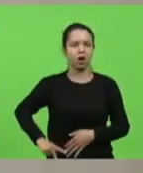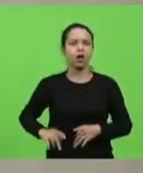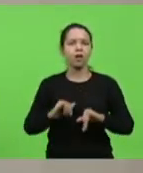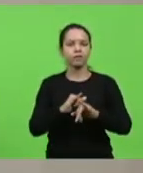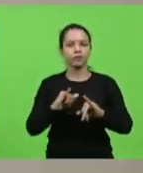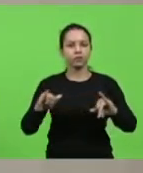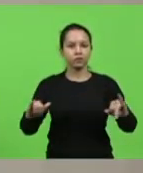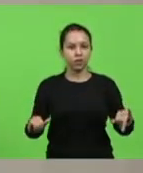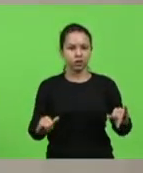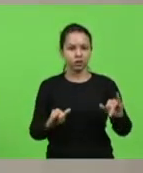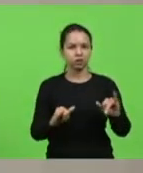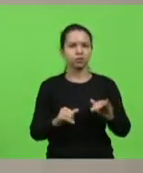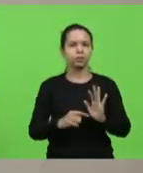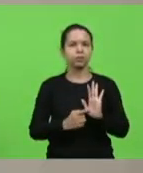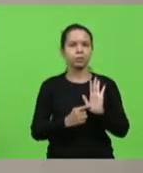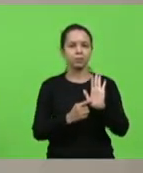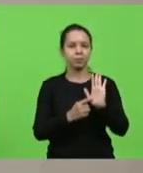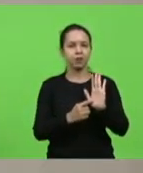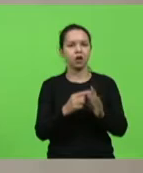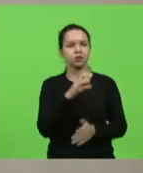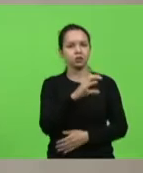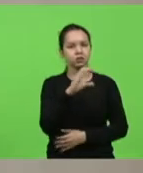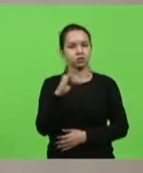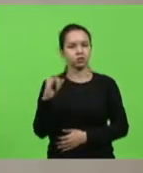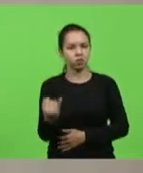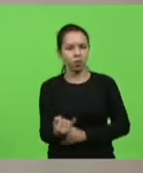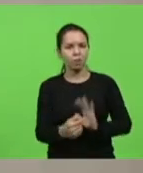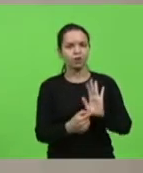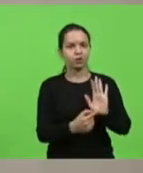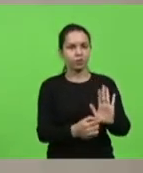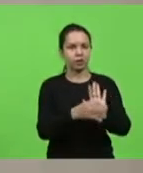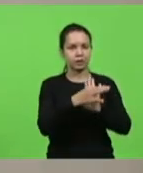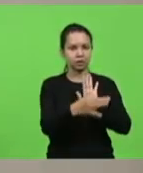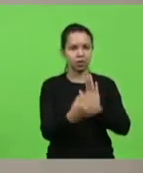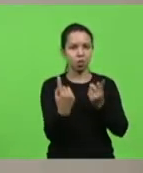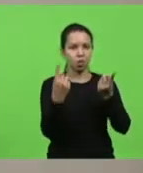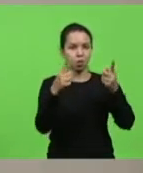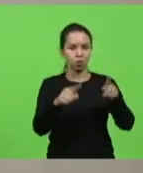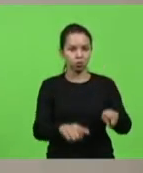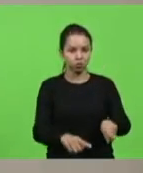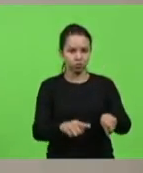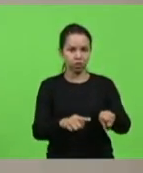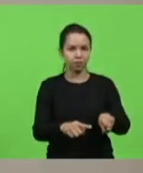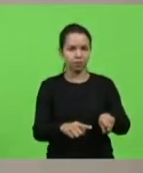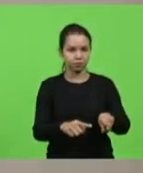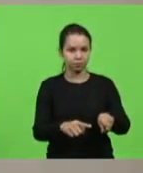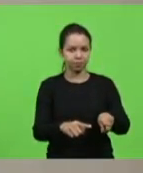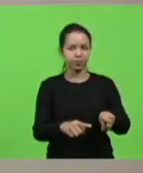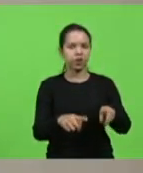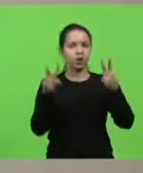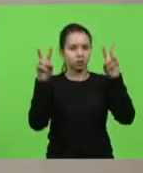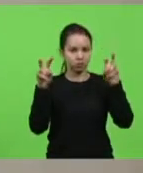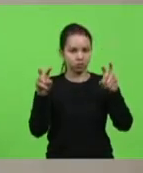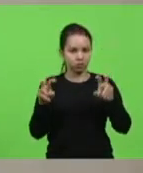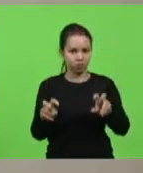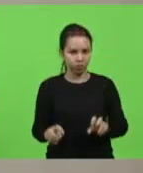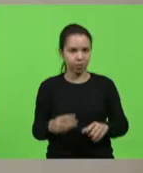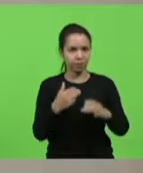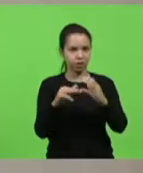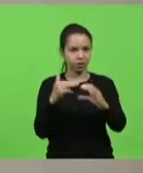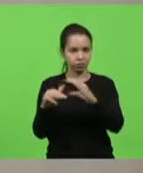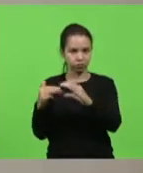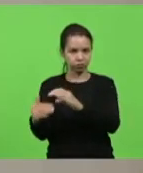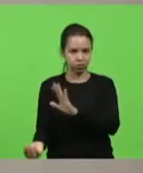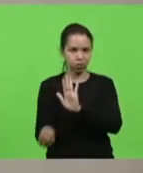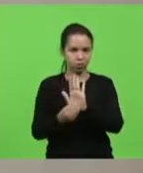a Comissão de Constituição e Justiça apresentou o parecer contrário às seguintes matérias e que as mesmas terão o seu encaminhamento conforme